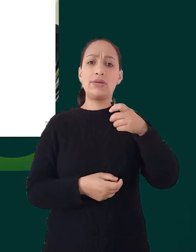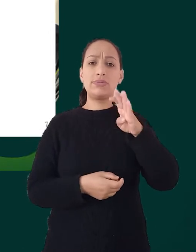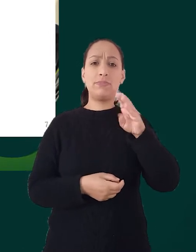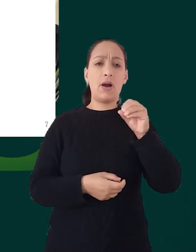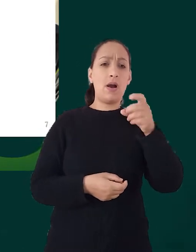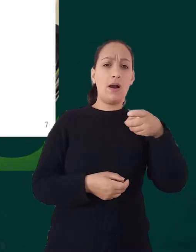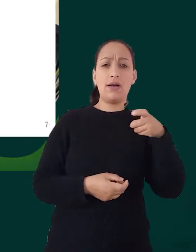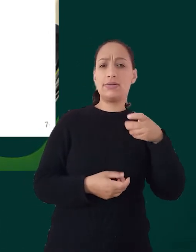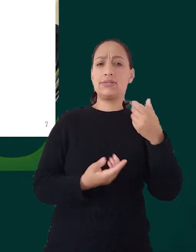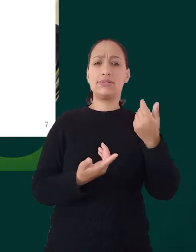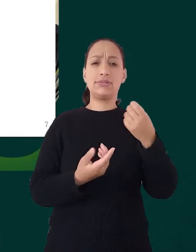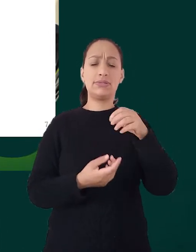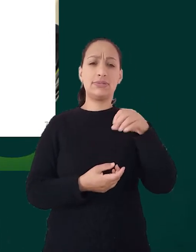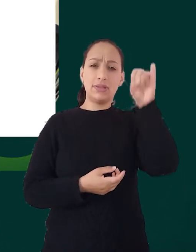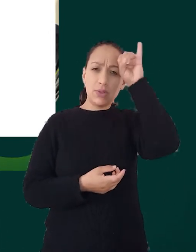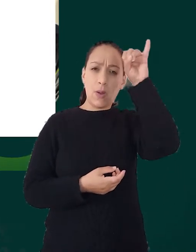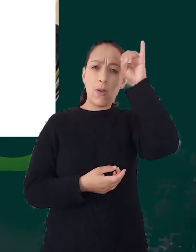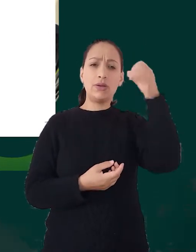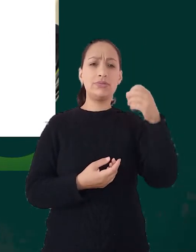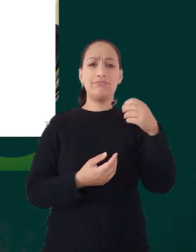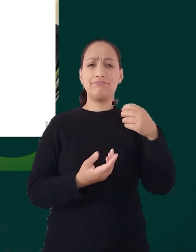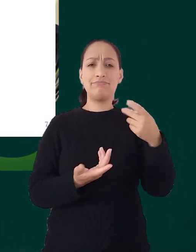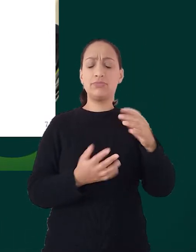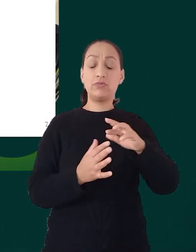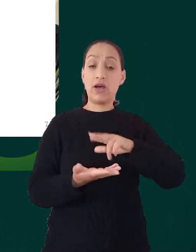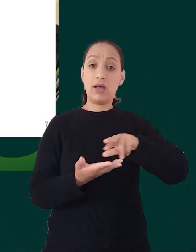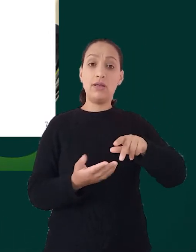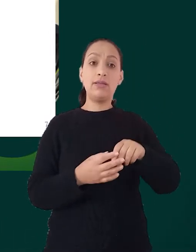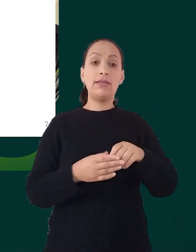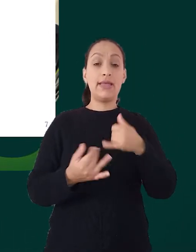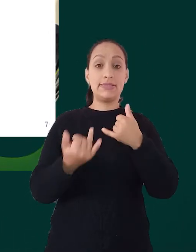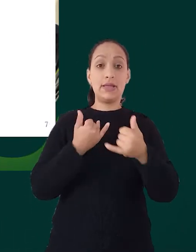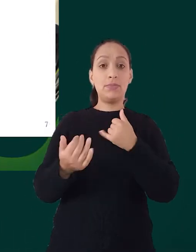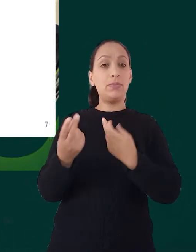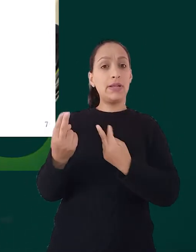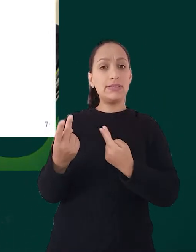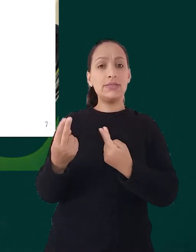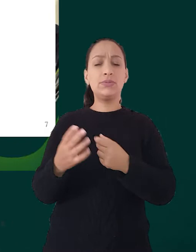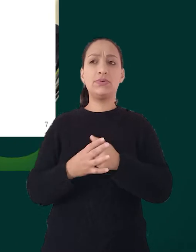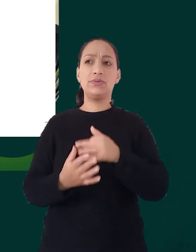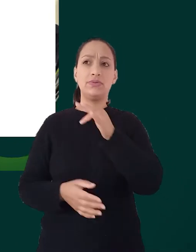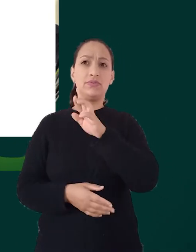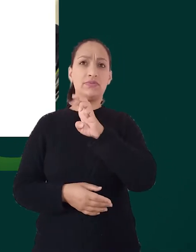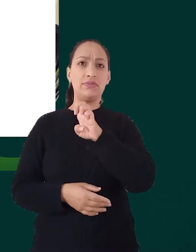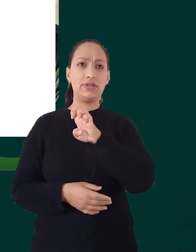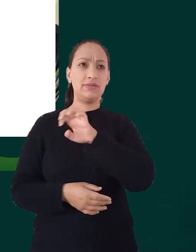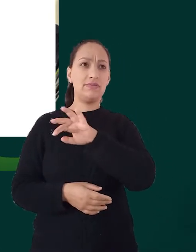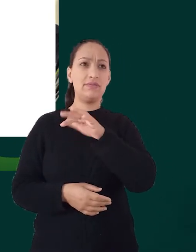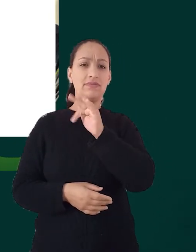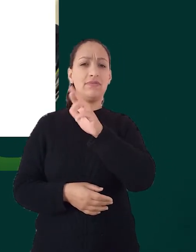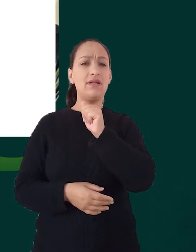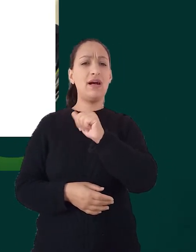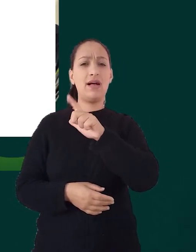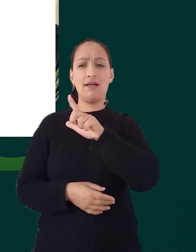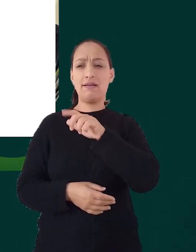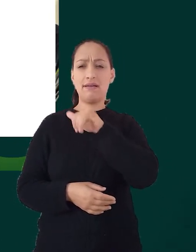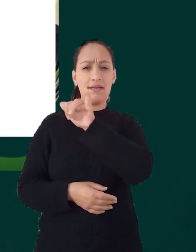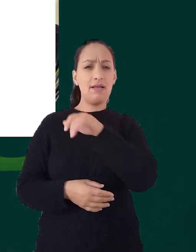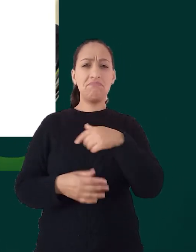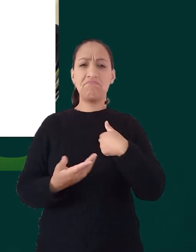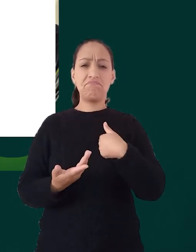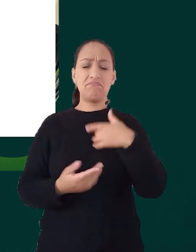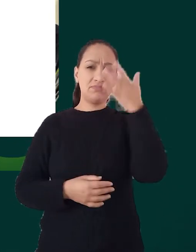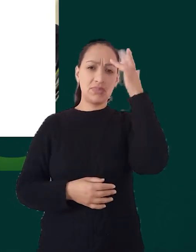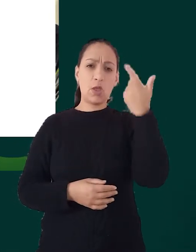funciona. Similarmente como o Free Fire, similarmente como... agora não veio outros jogos que são